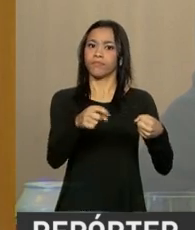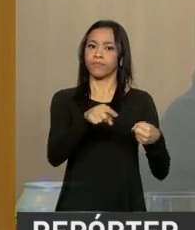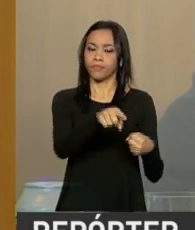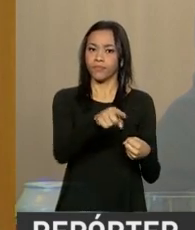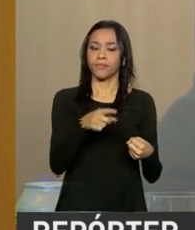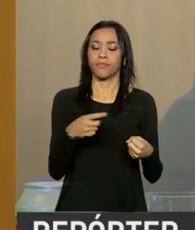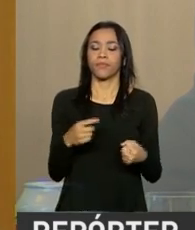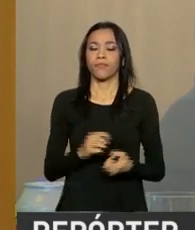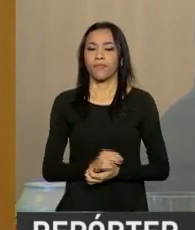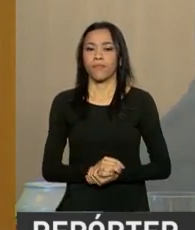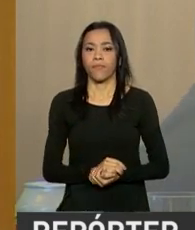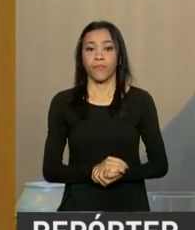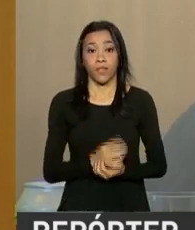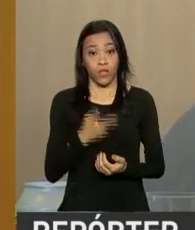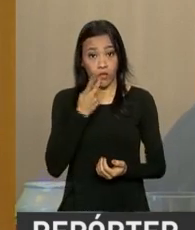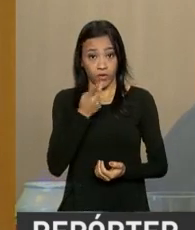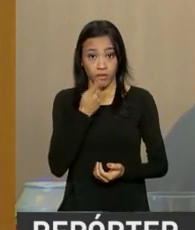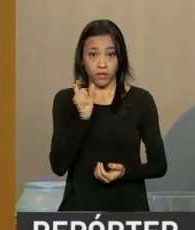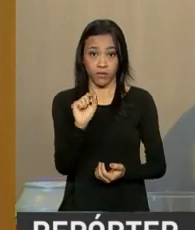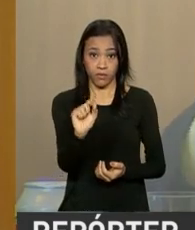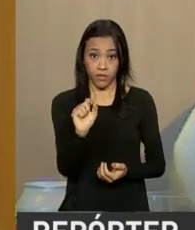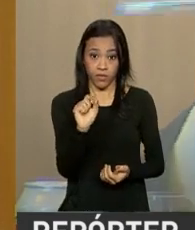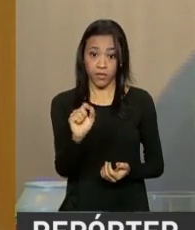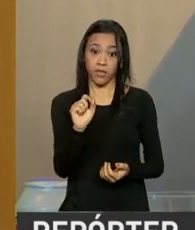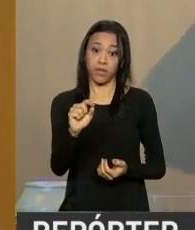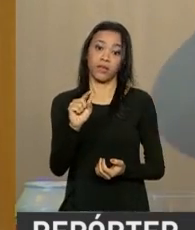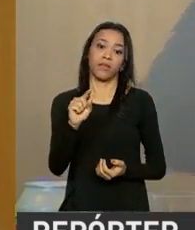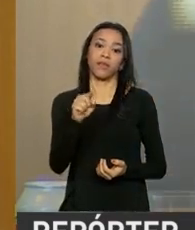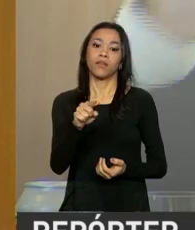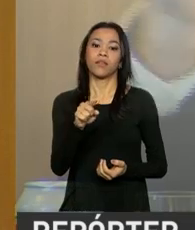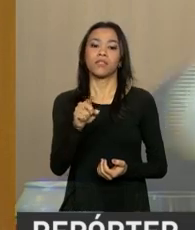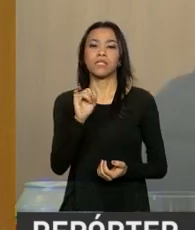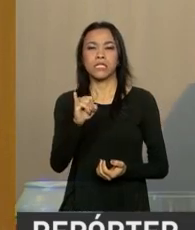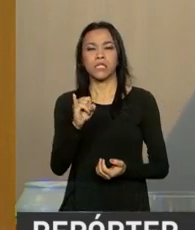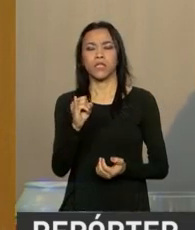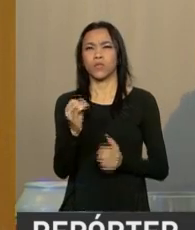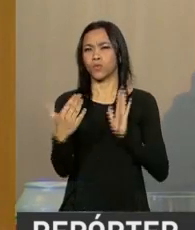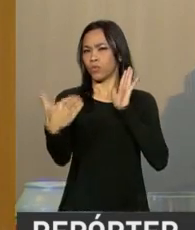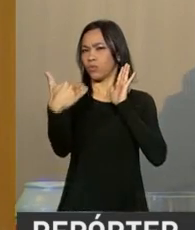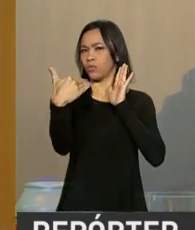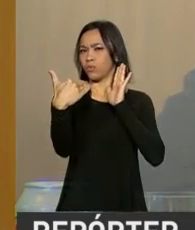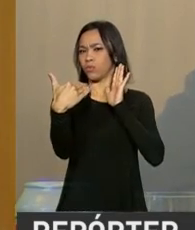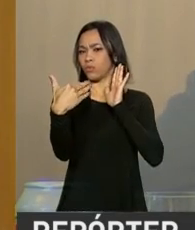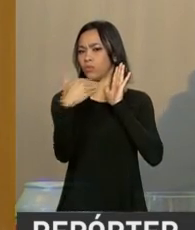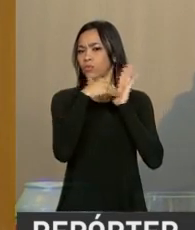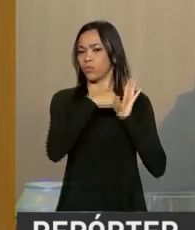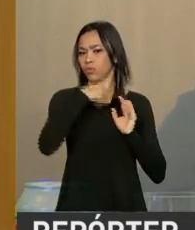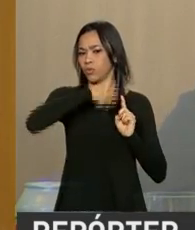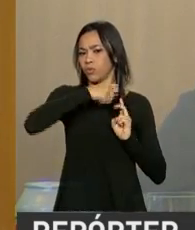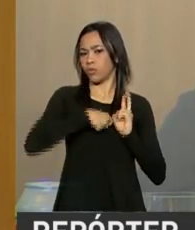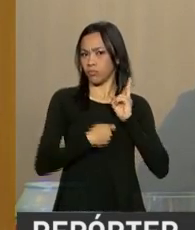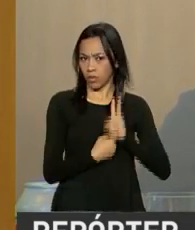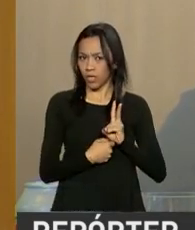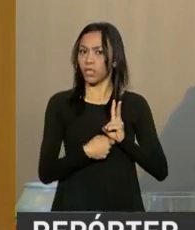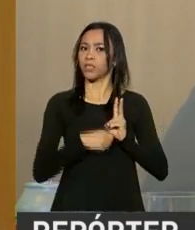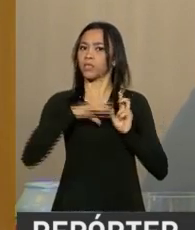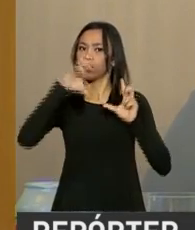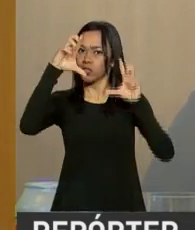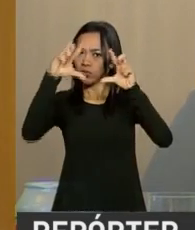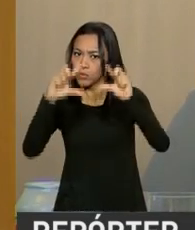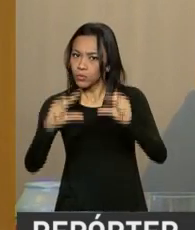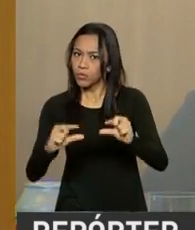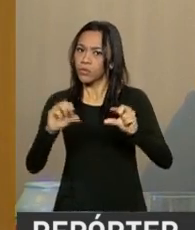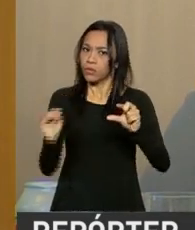risco Brasil, estou falando na alta frequência, mas se você pegar nos últimos 2 meses está caindo. Então, eu